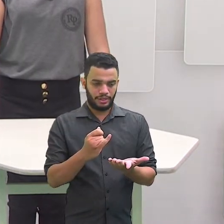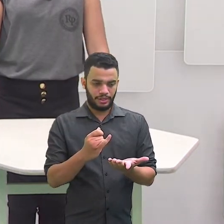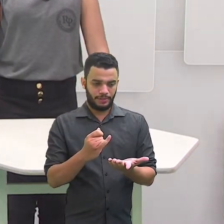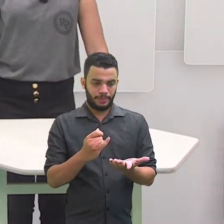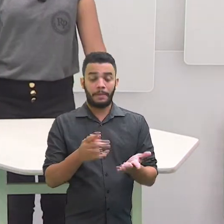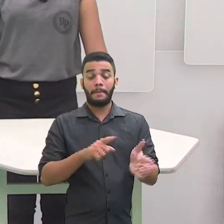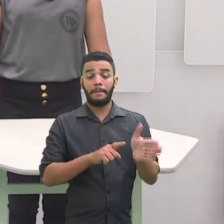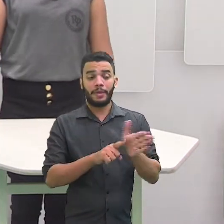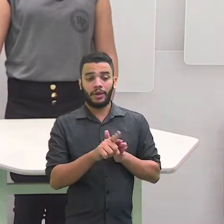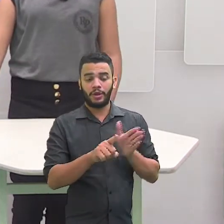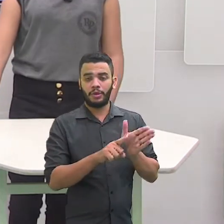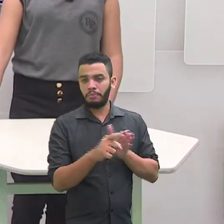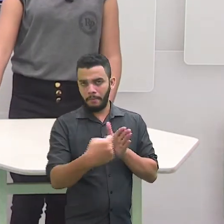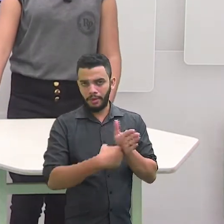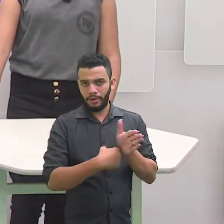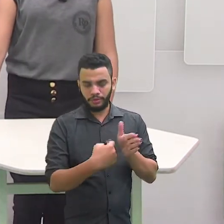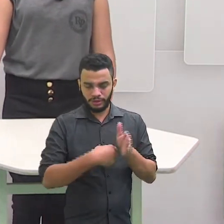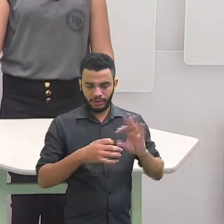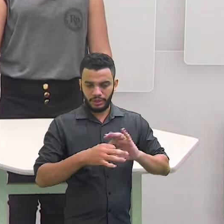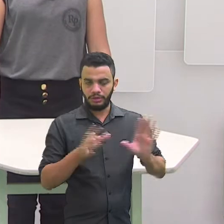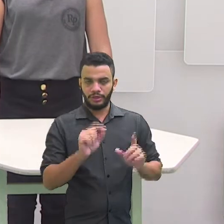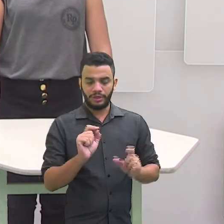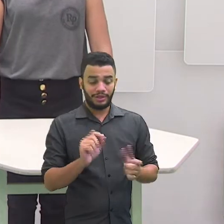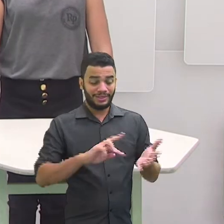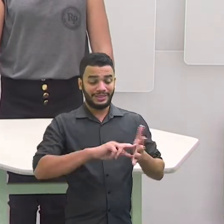Ok? Então vamos começar.